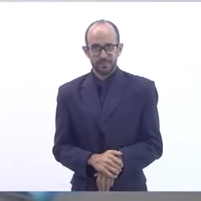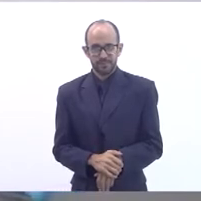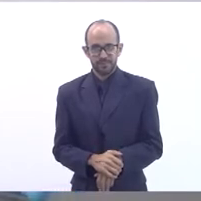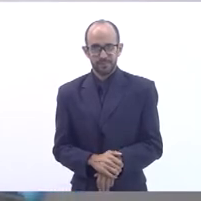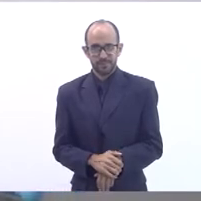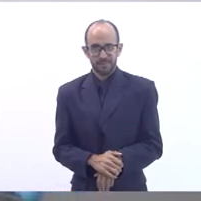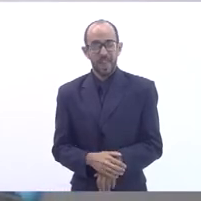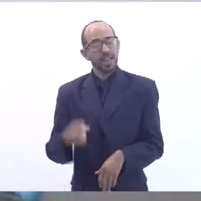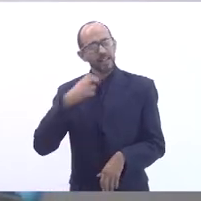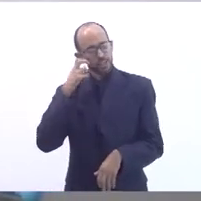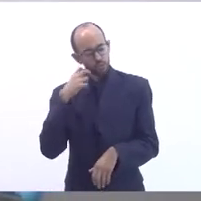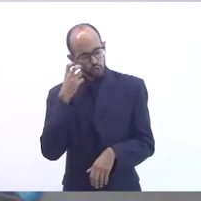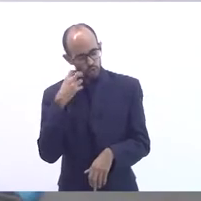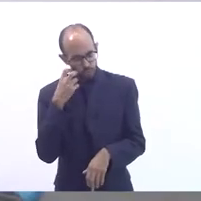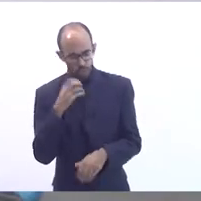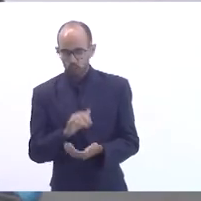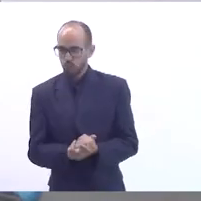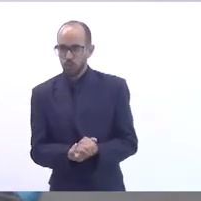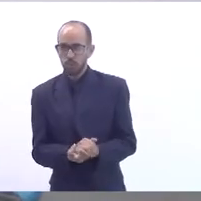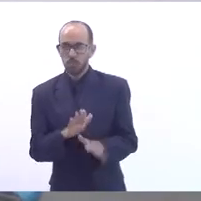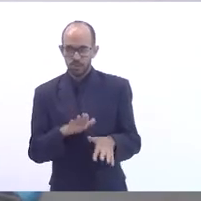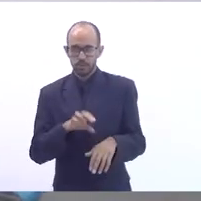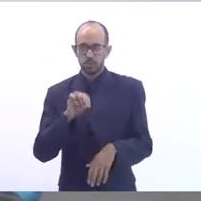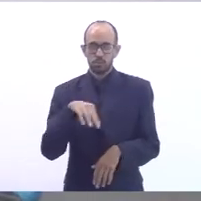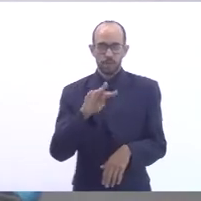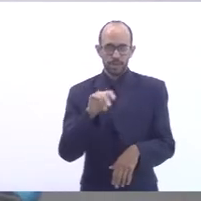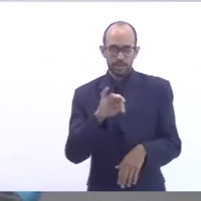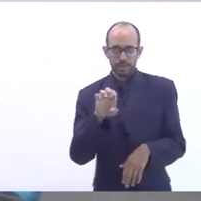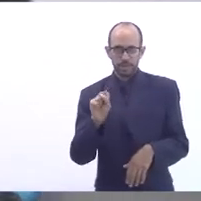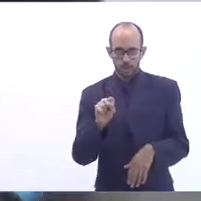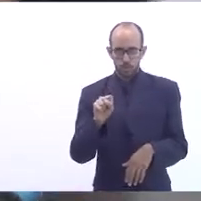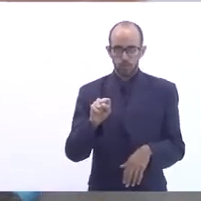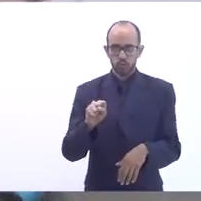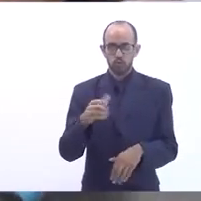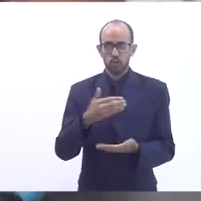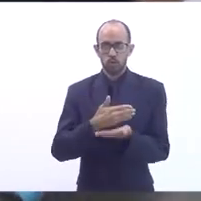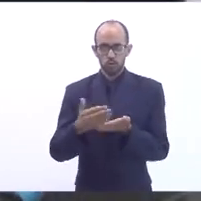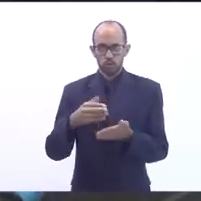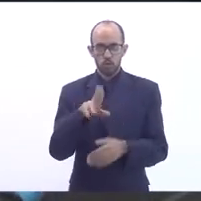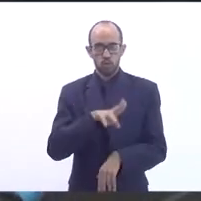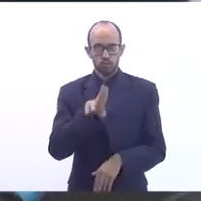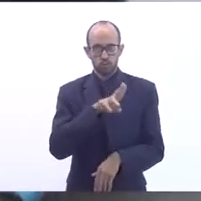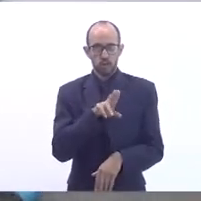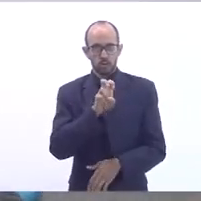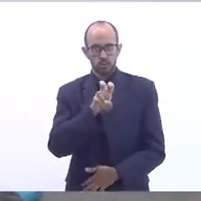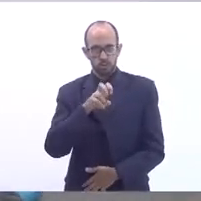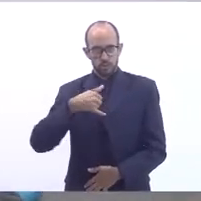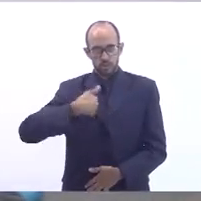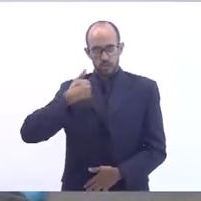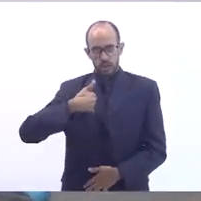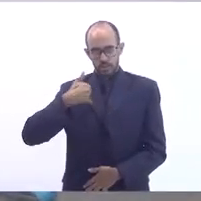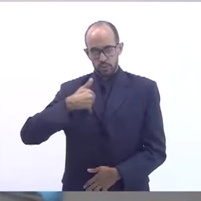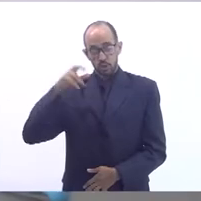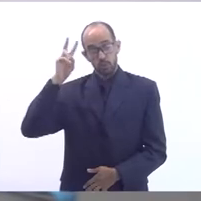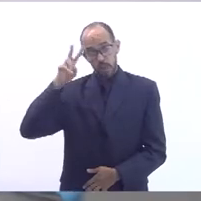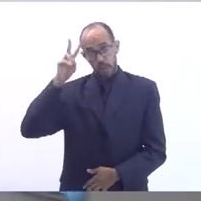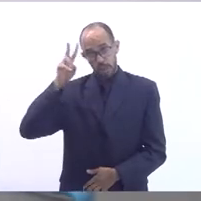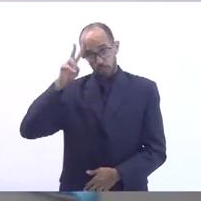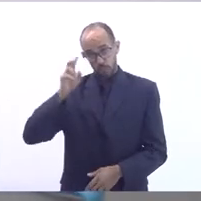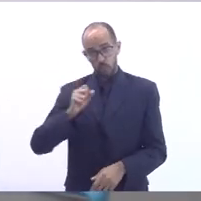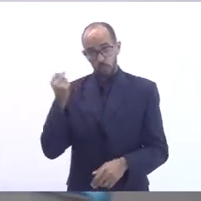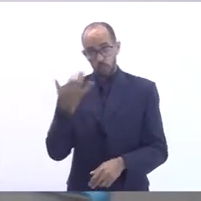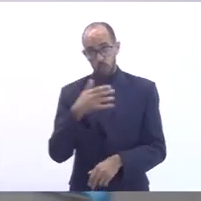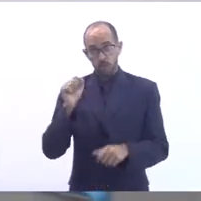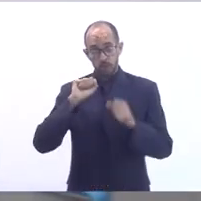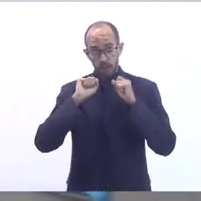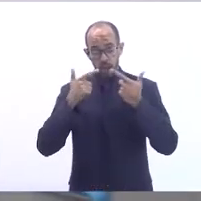e ele está intimidado né mas o Mateus é um menino que começou a fazer o uso com cinco anos eu me lembro a última vez que eu estive